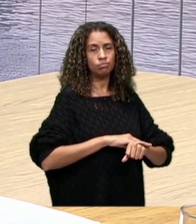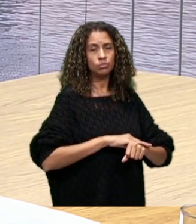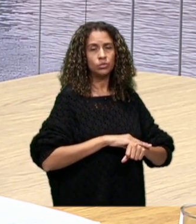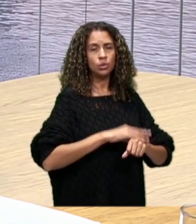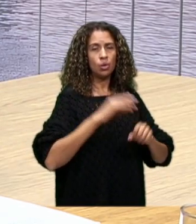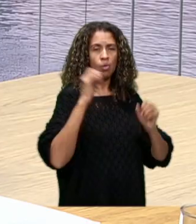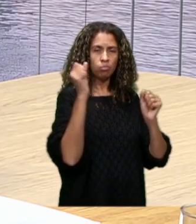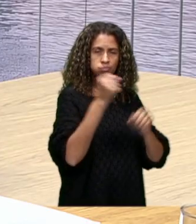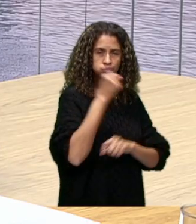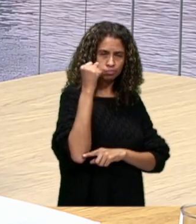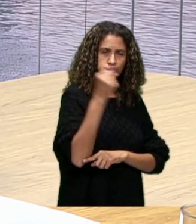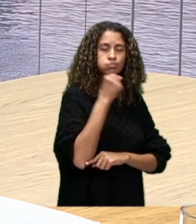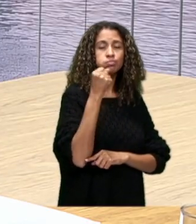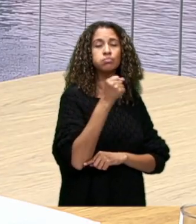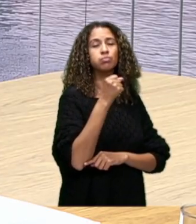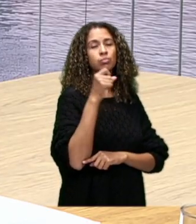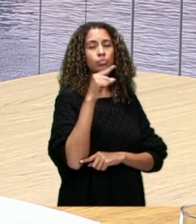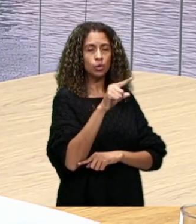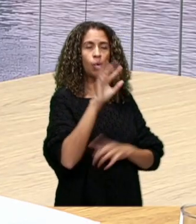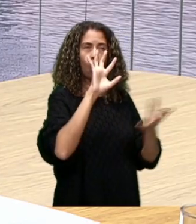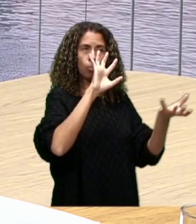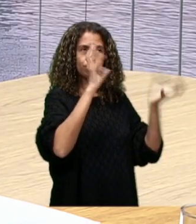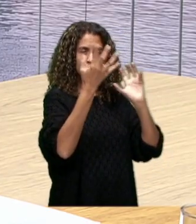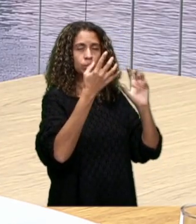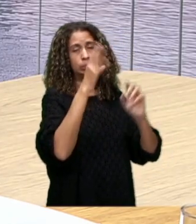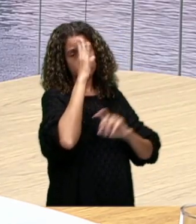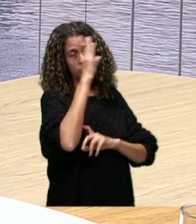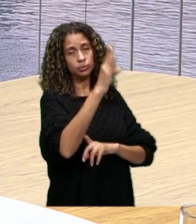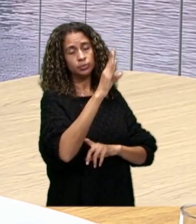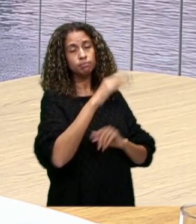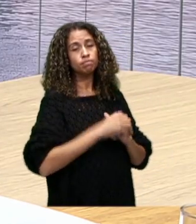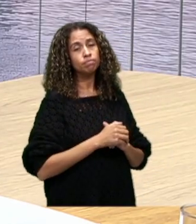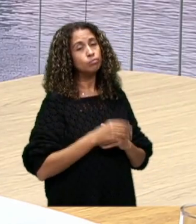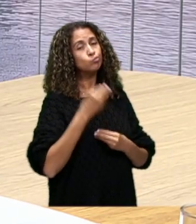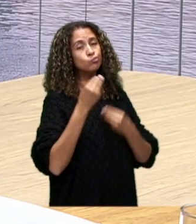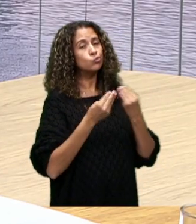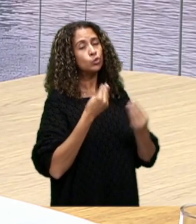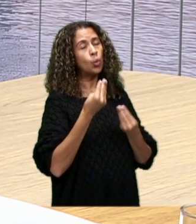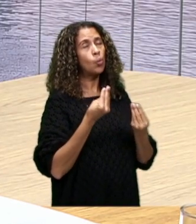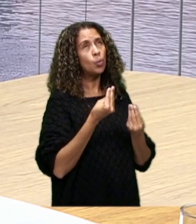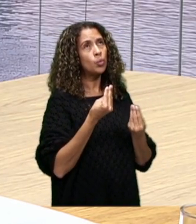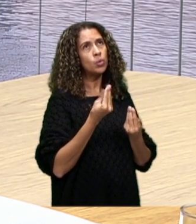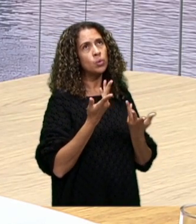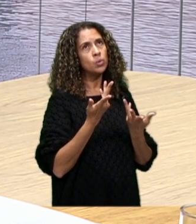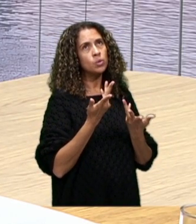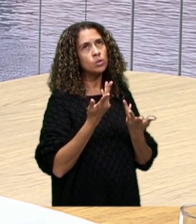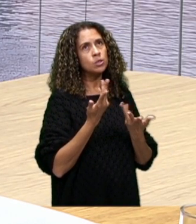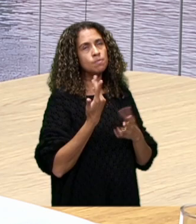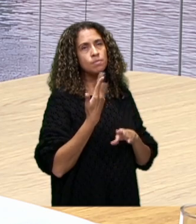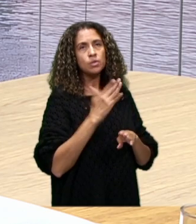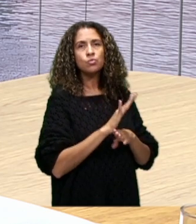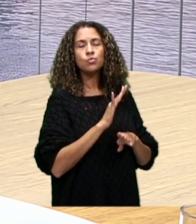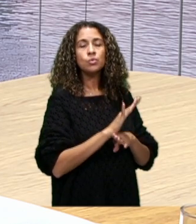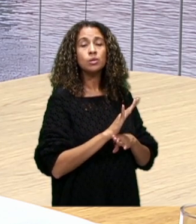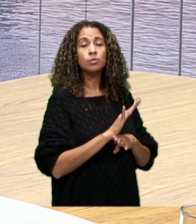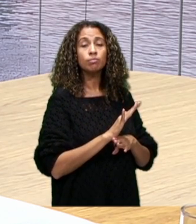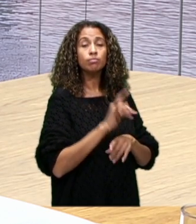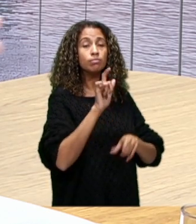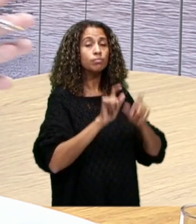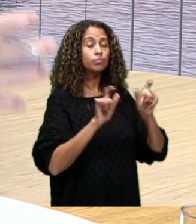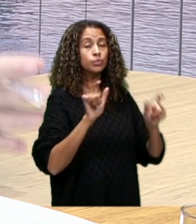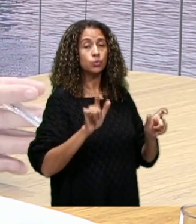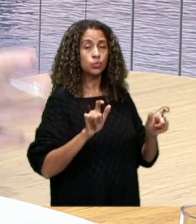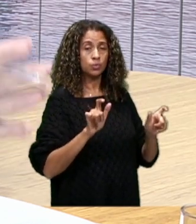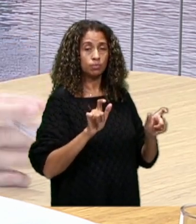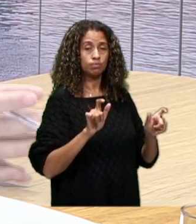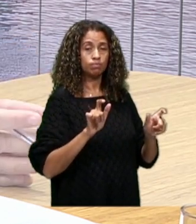essas questões climáticas, principalmente, como fazer para que as pessoas, a partir